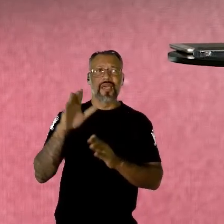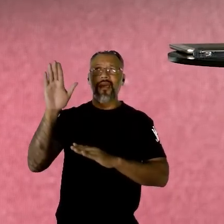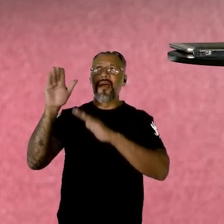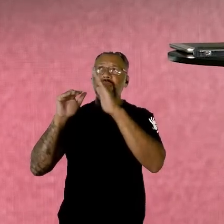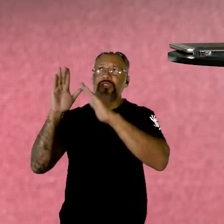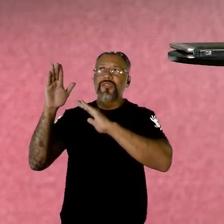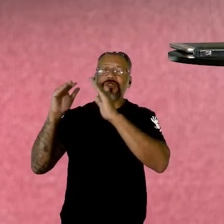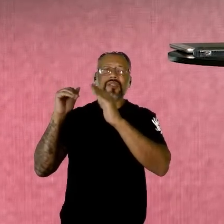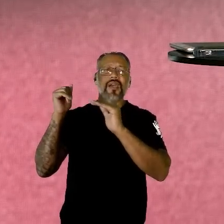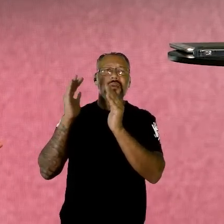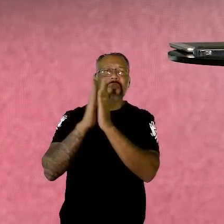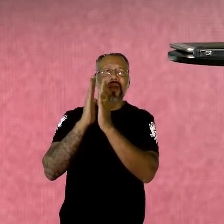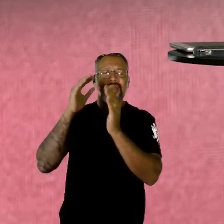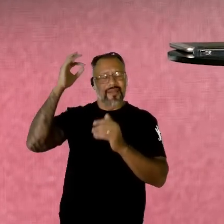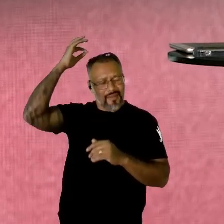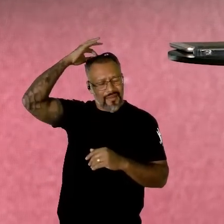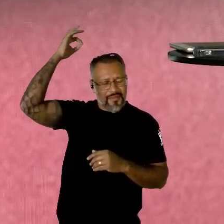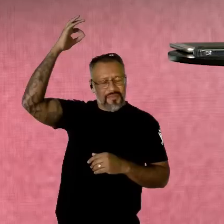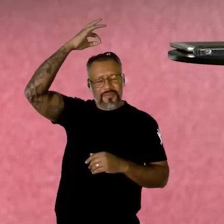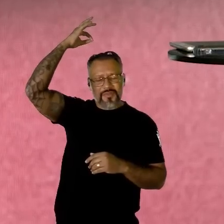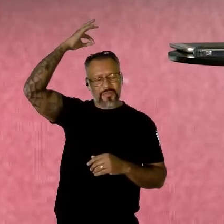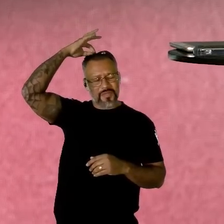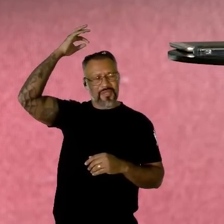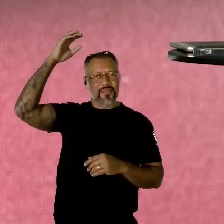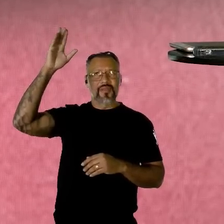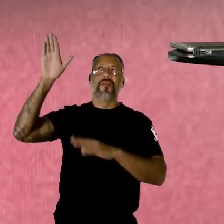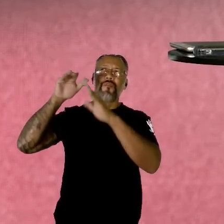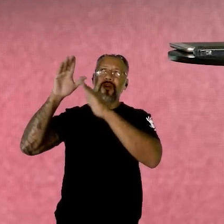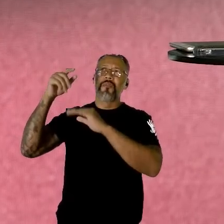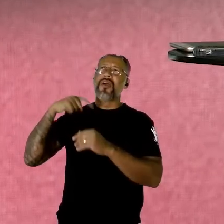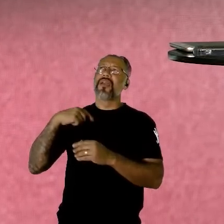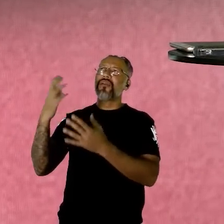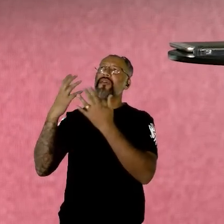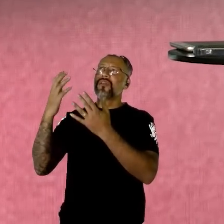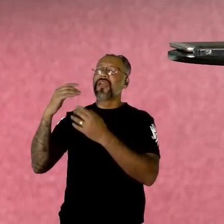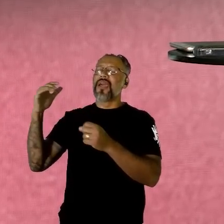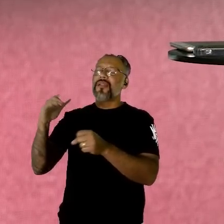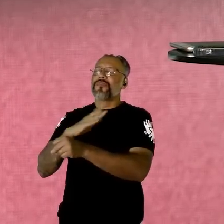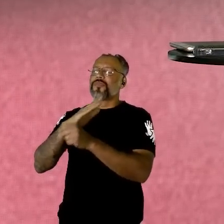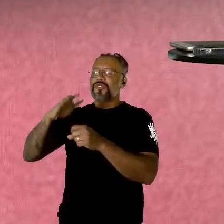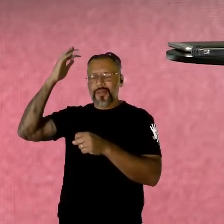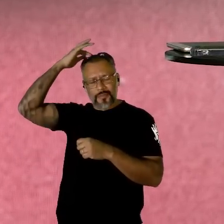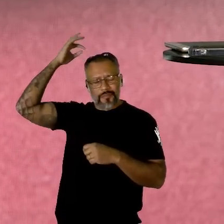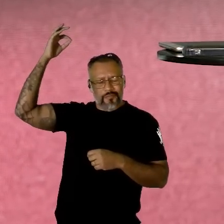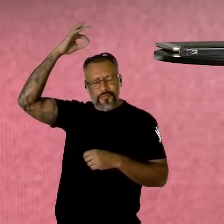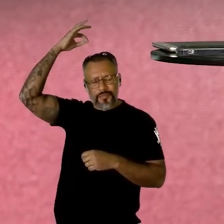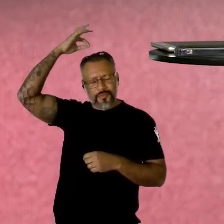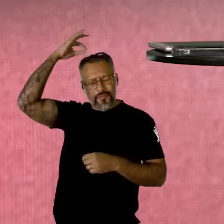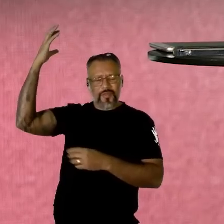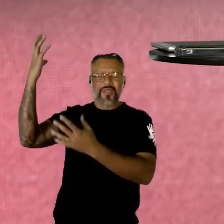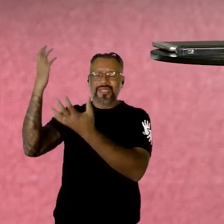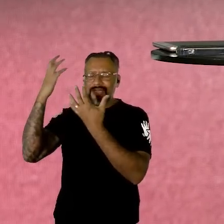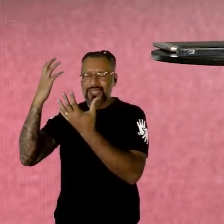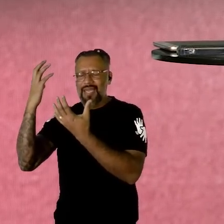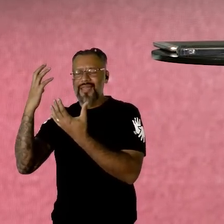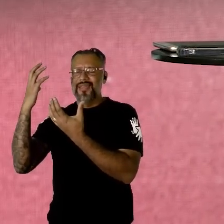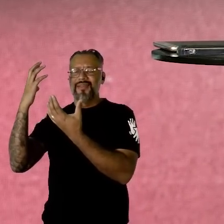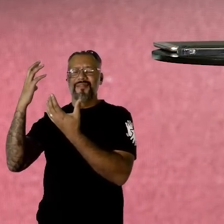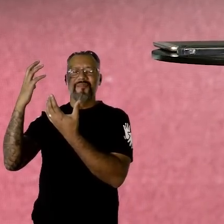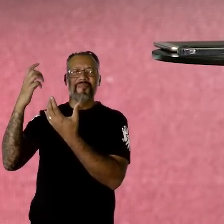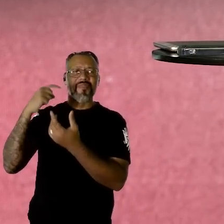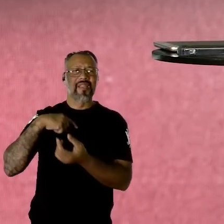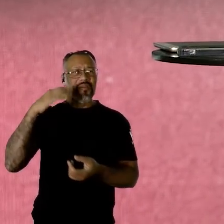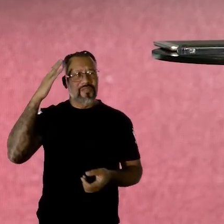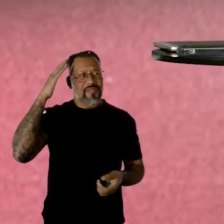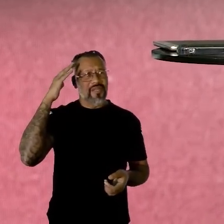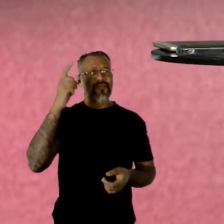a buscar o espírito santo começa a falar eu quero ser cheio eu quero ser cheio e de repente o poder vai pegar você eu quero ser cheio Eu sei que você tem feito